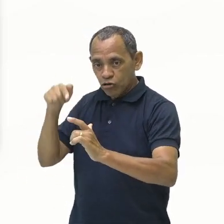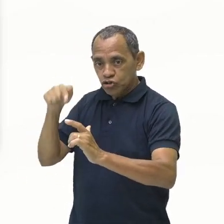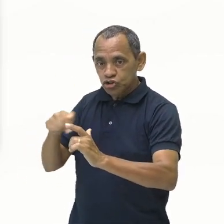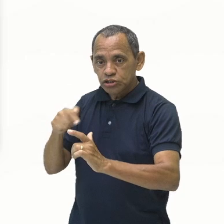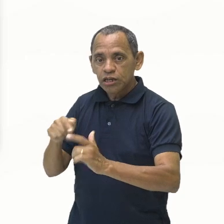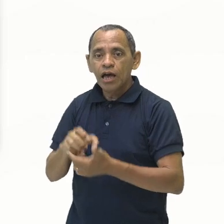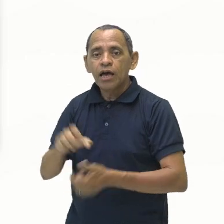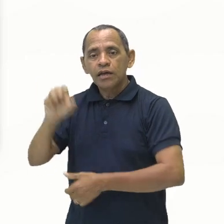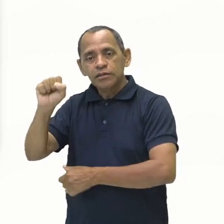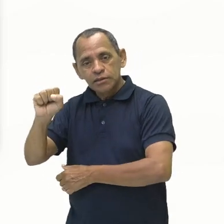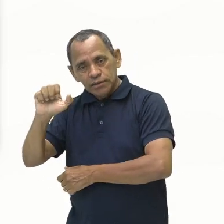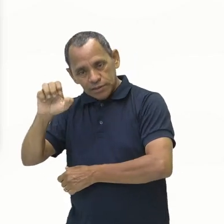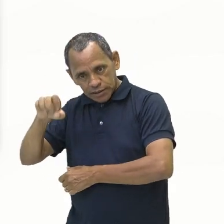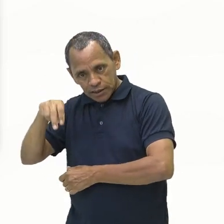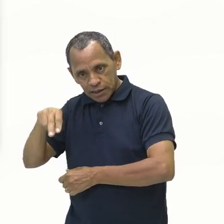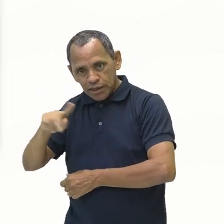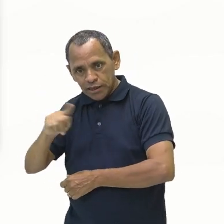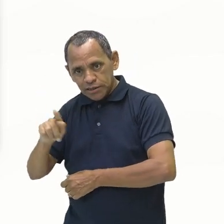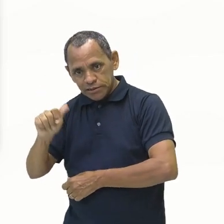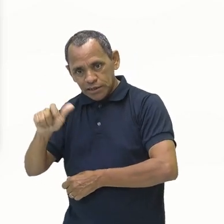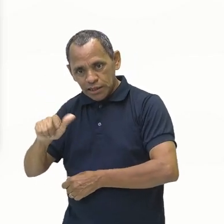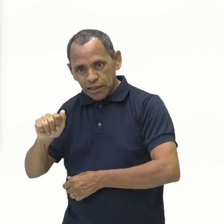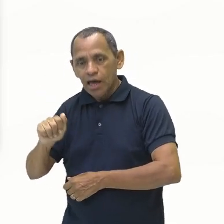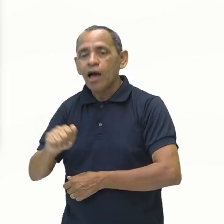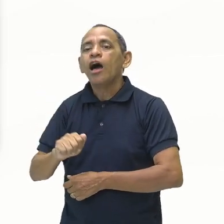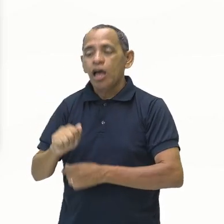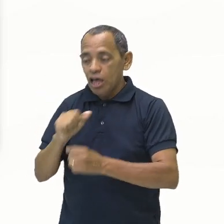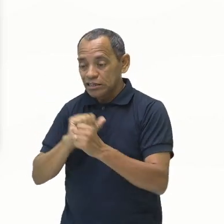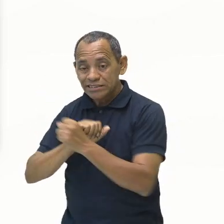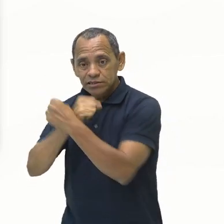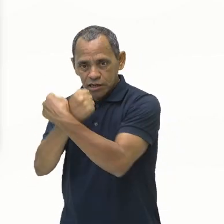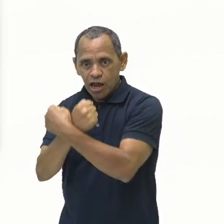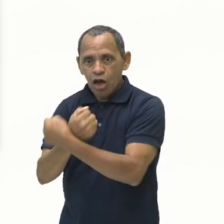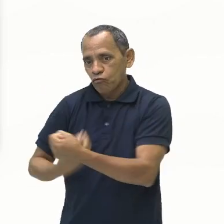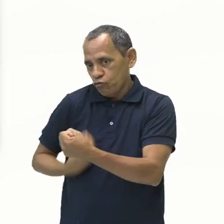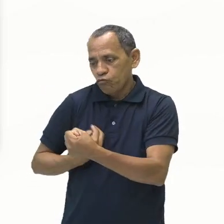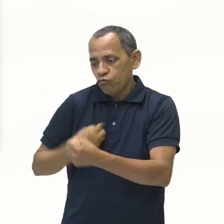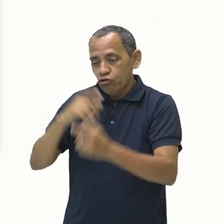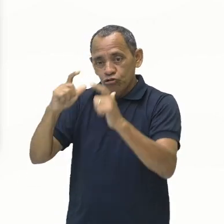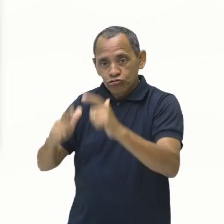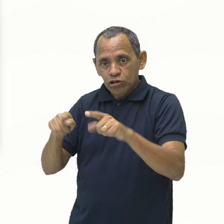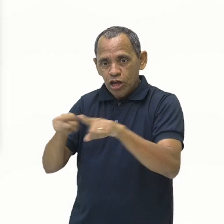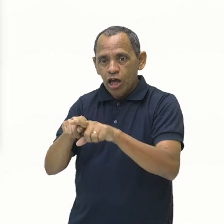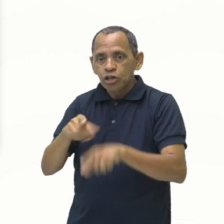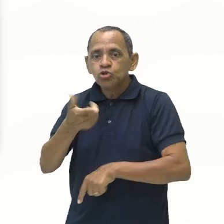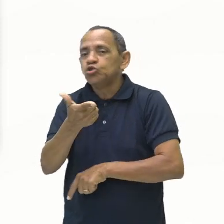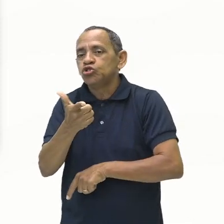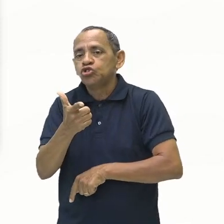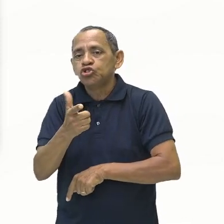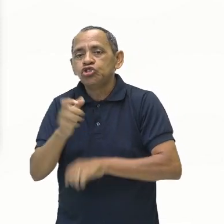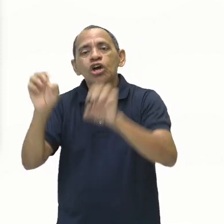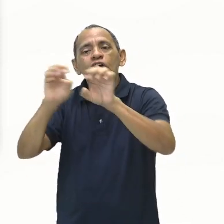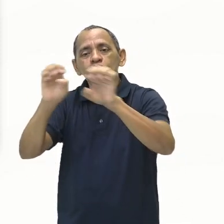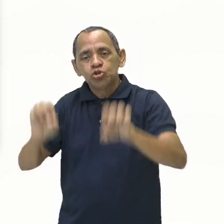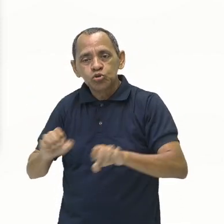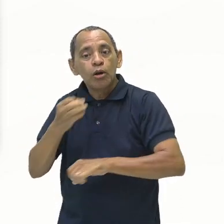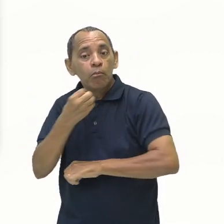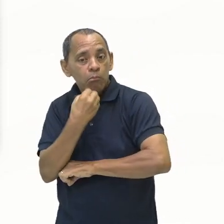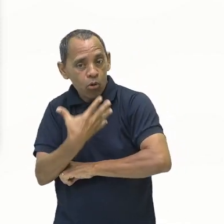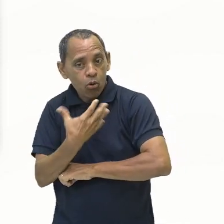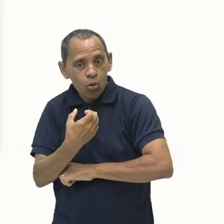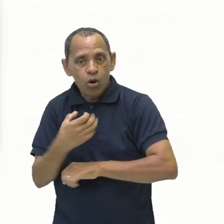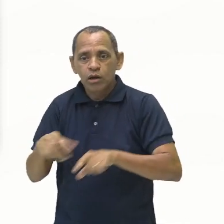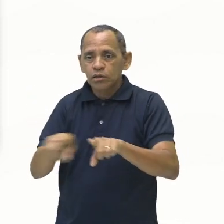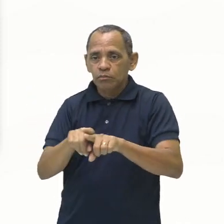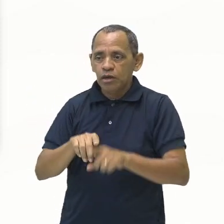local de moradia desses escravizados, não havendo uma boa estrutura, no caso